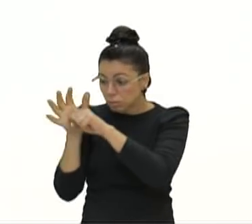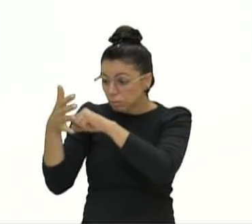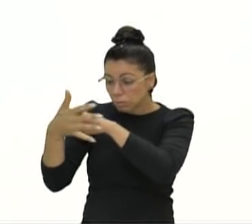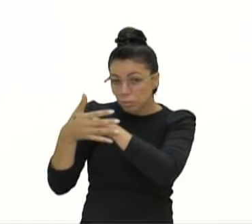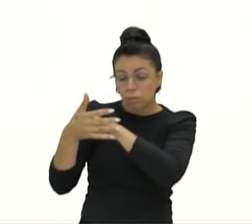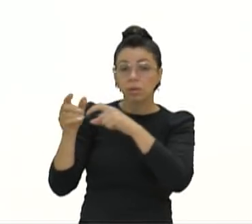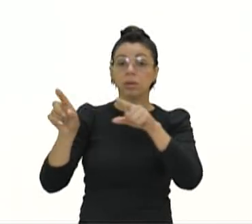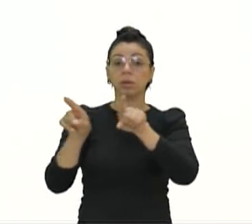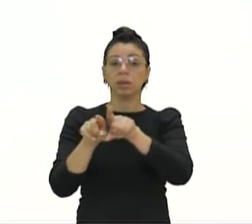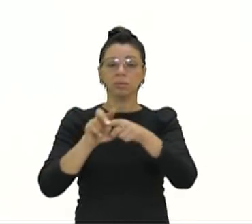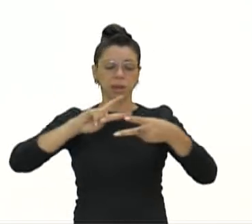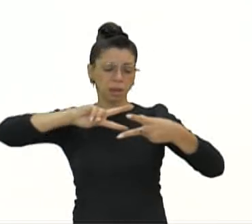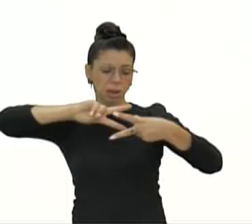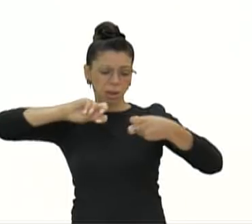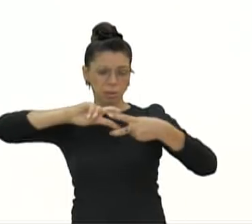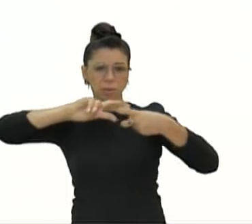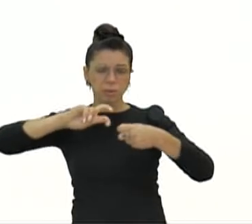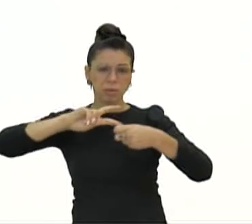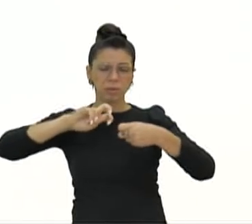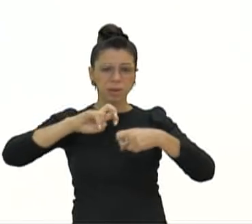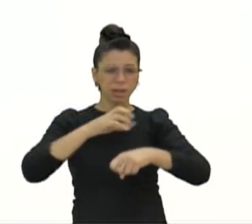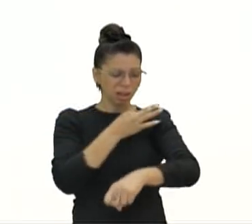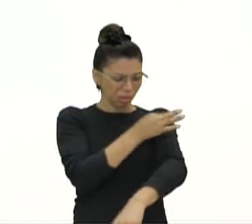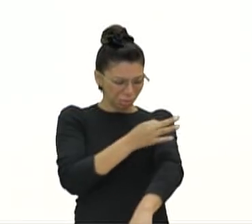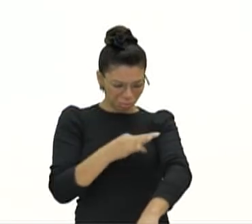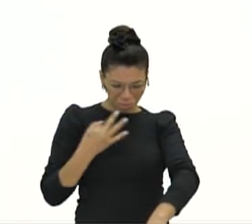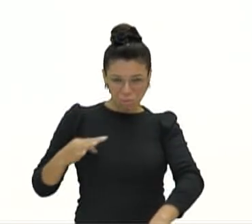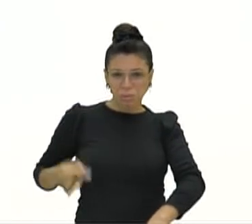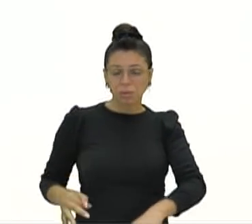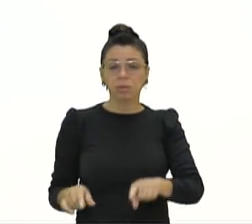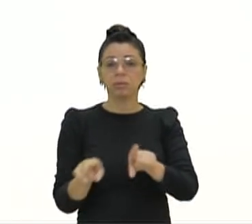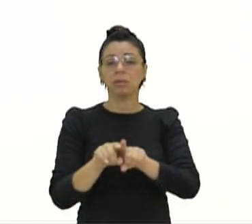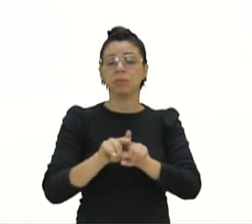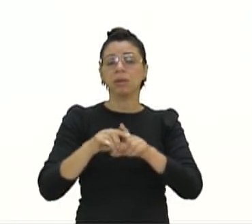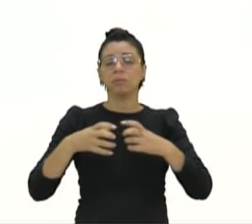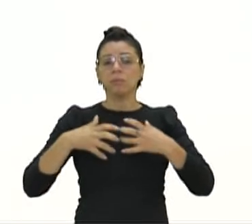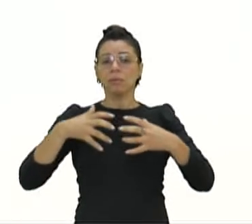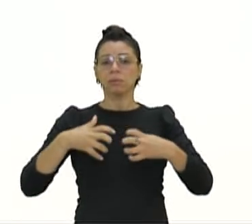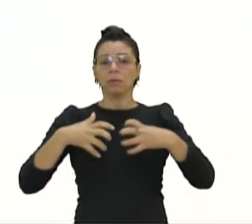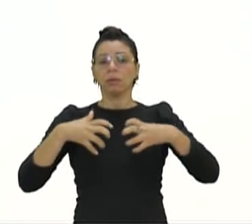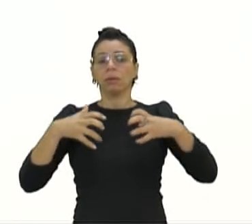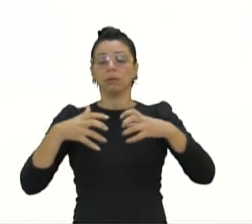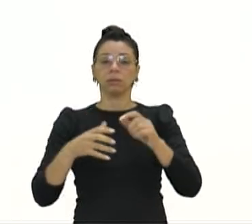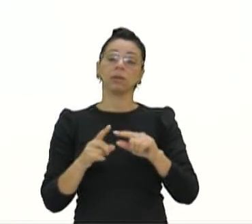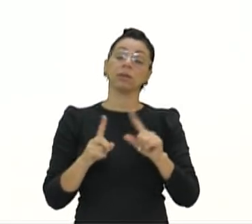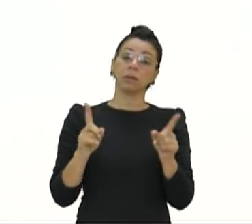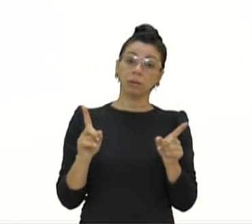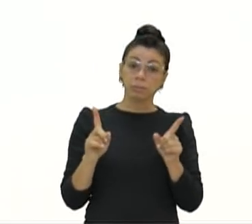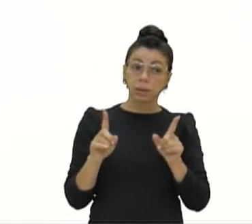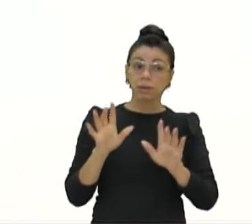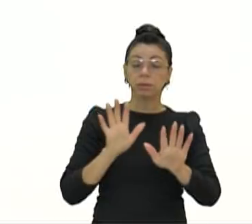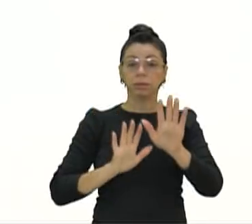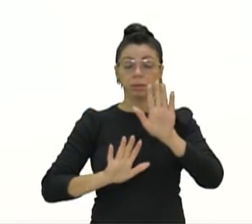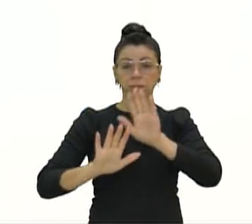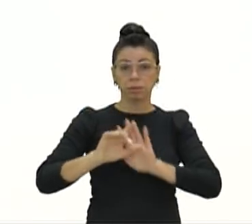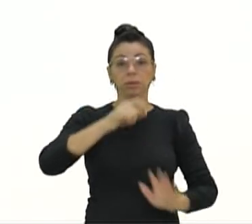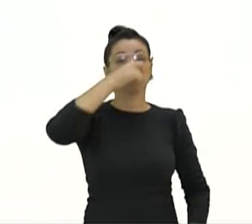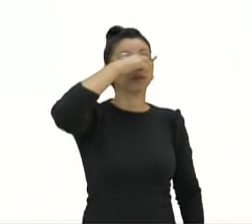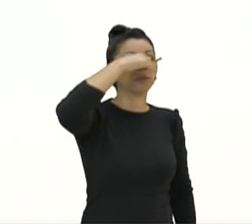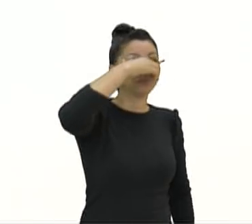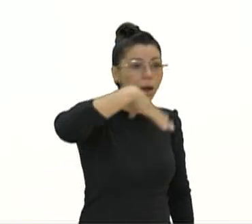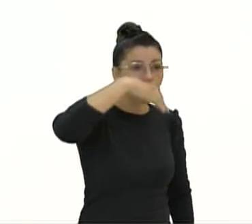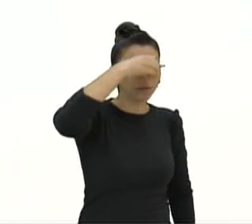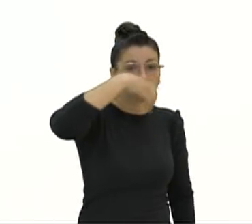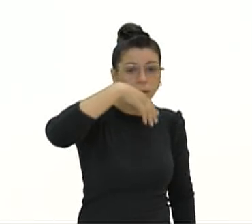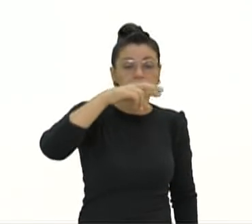dores musculares, então aquela dor no corpo e fadiga. Mas geralmente, né, na gripe, a